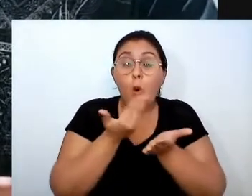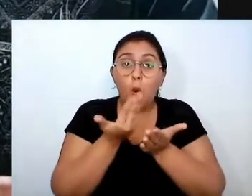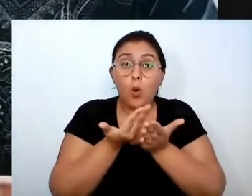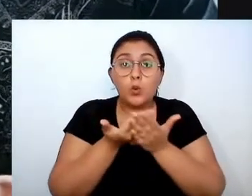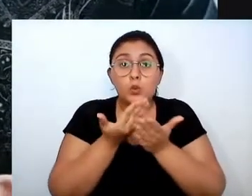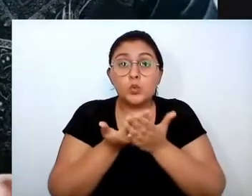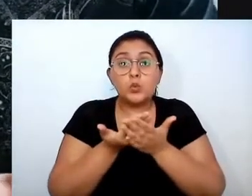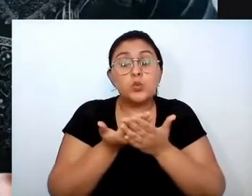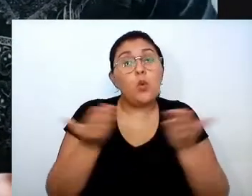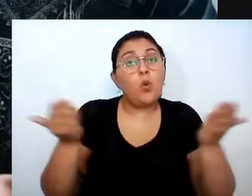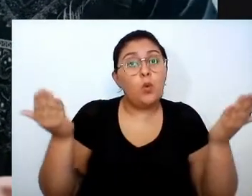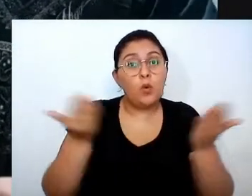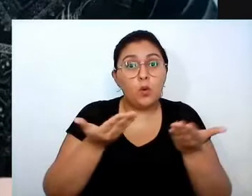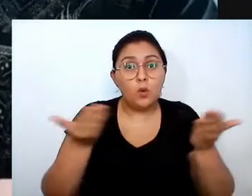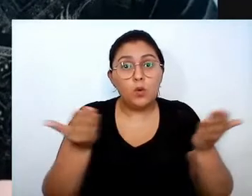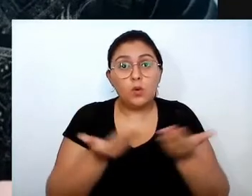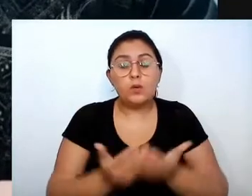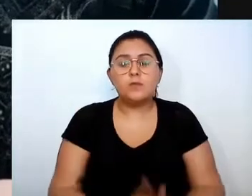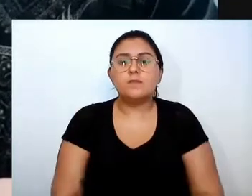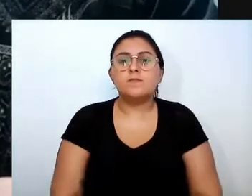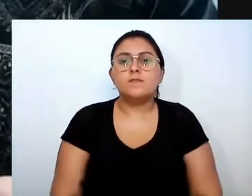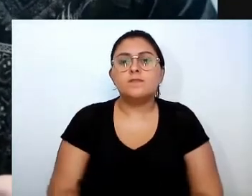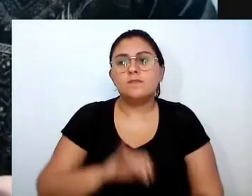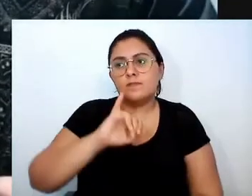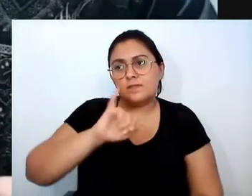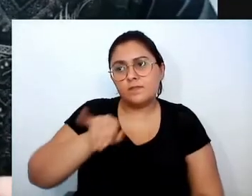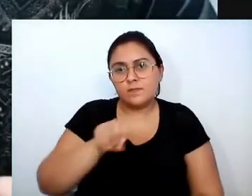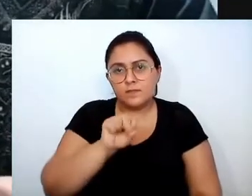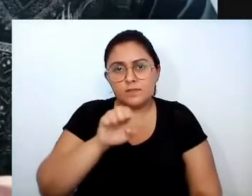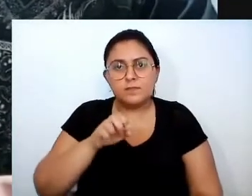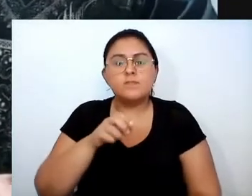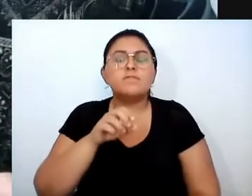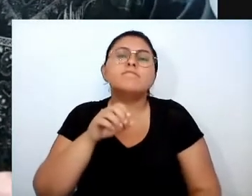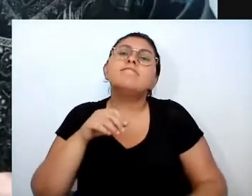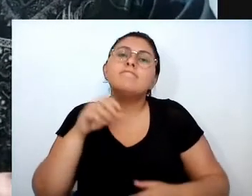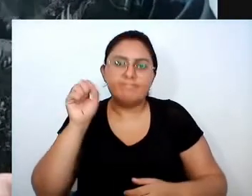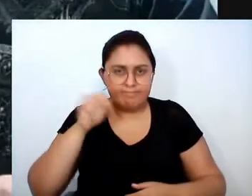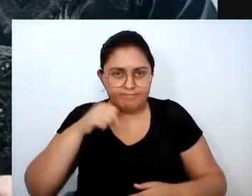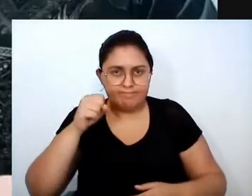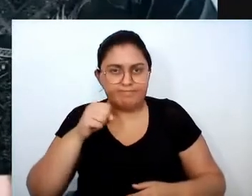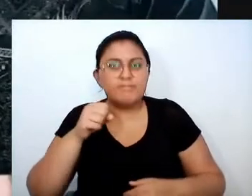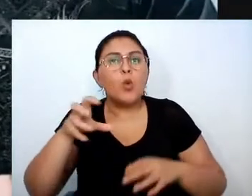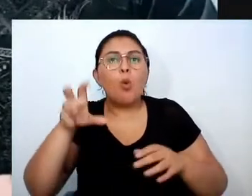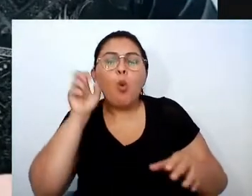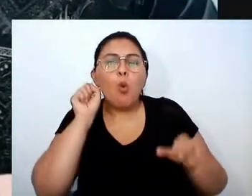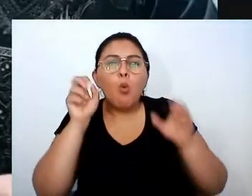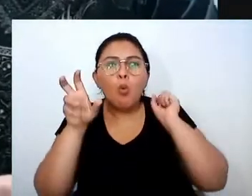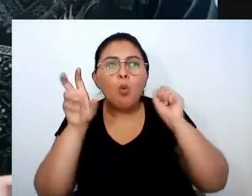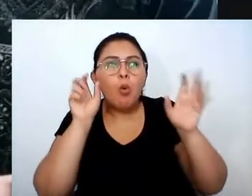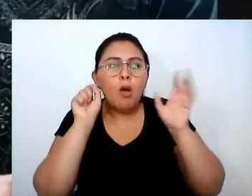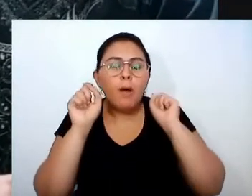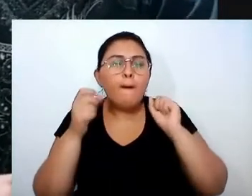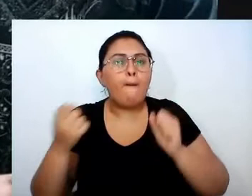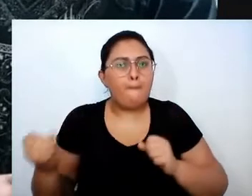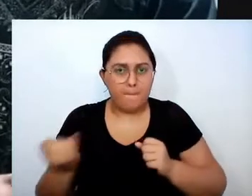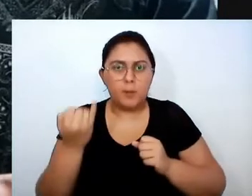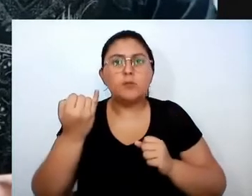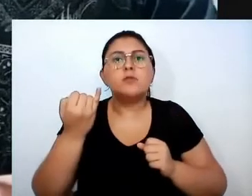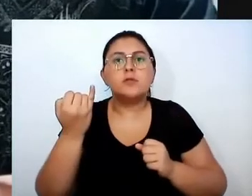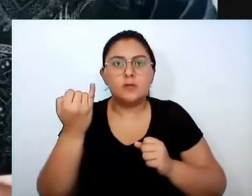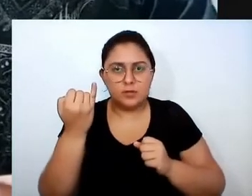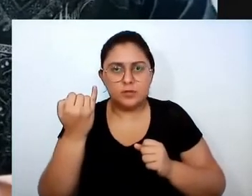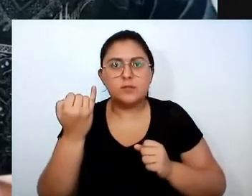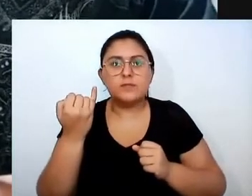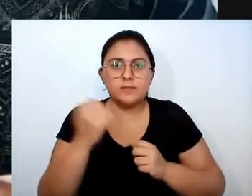nesse... Com certeza o ouvido é muito forte, né? Porque como eu já venho com essa prática, né? Então é muito